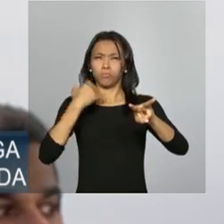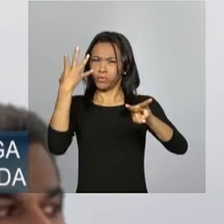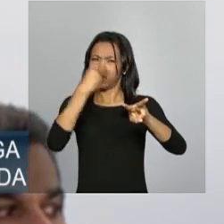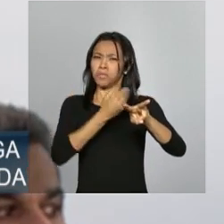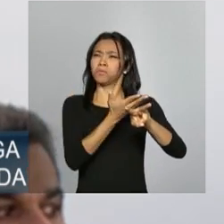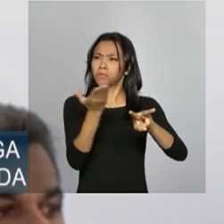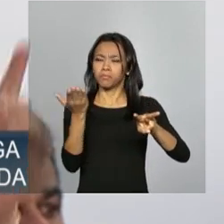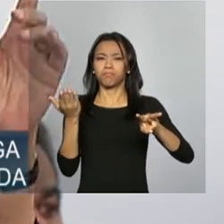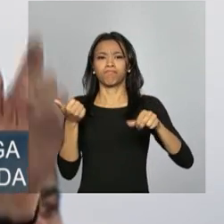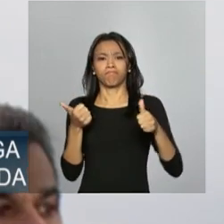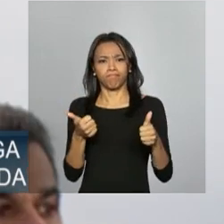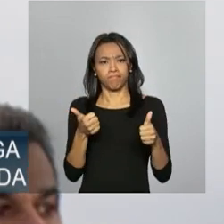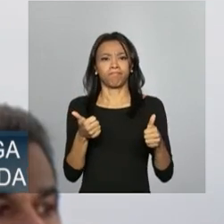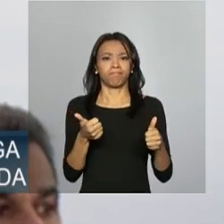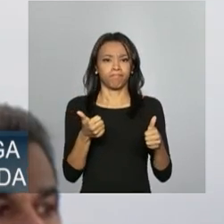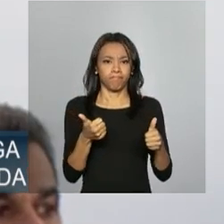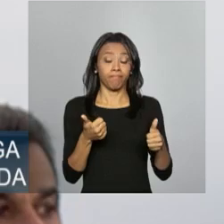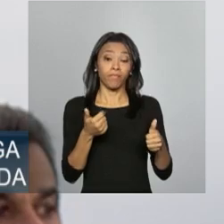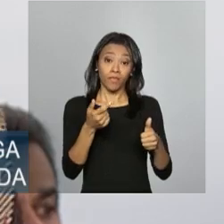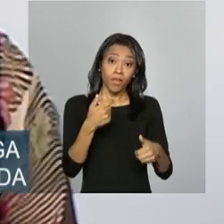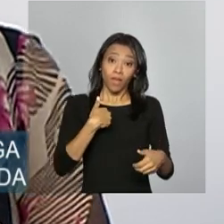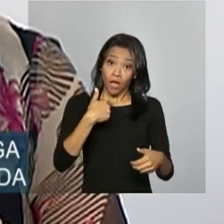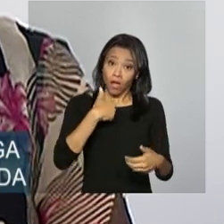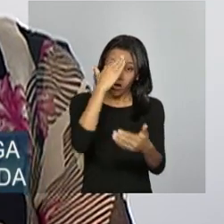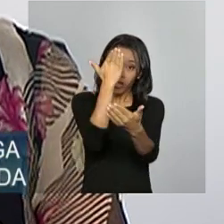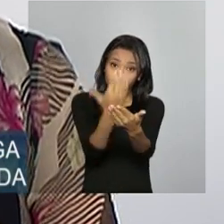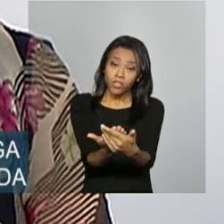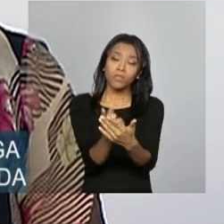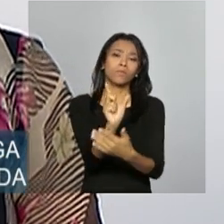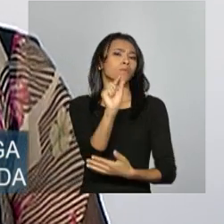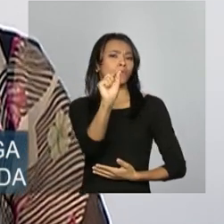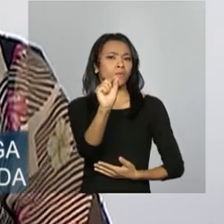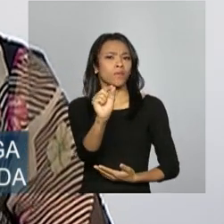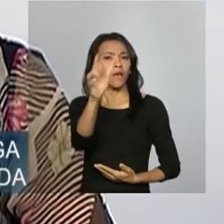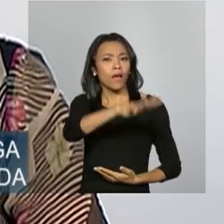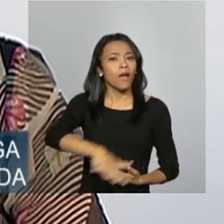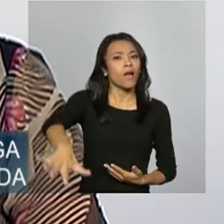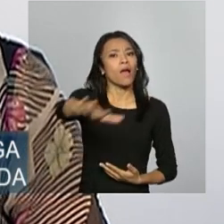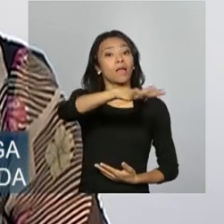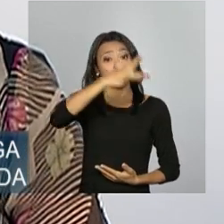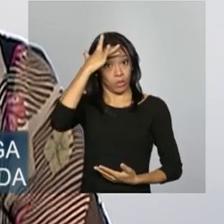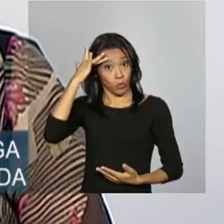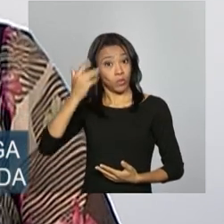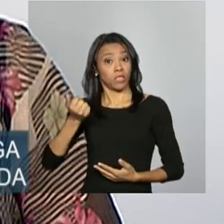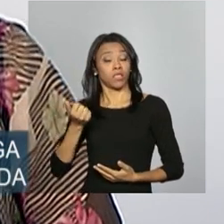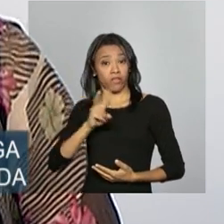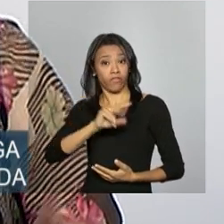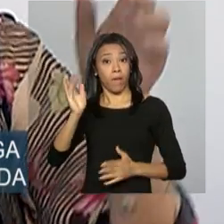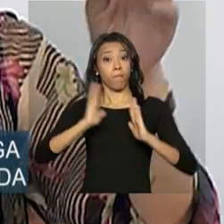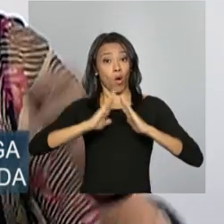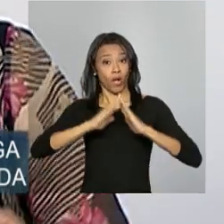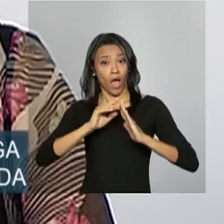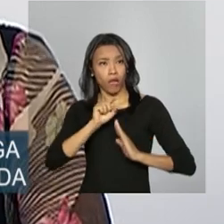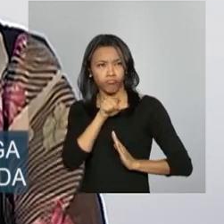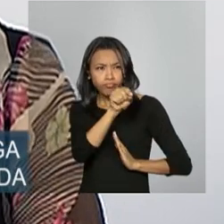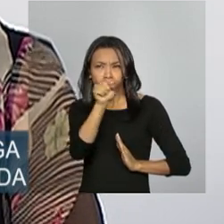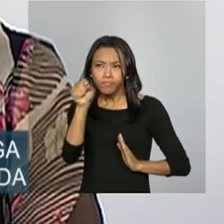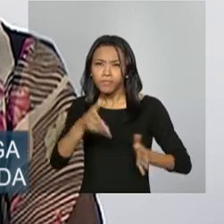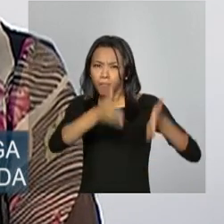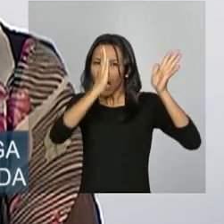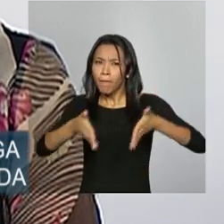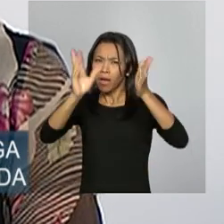bonitos. E acredito que as pessoas que vão morar aqui vão dar muito valor